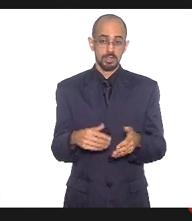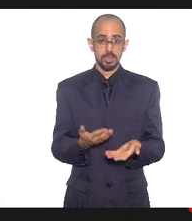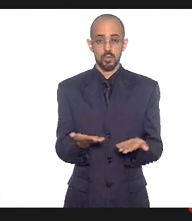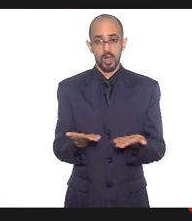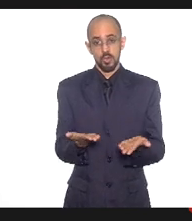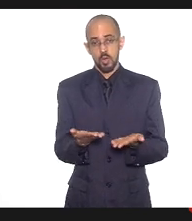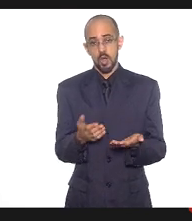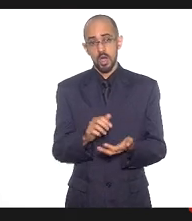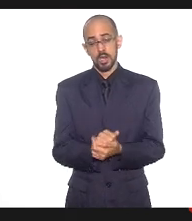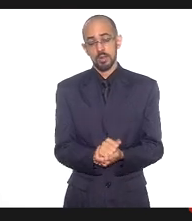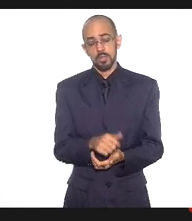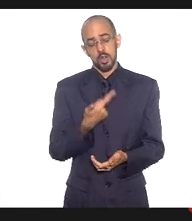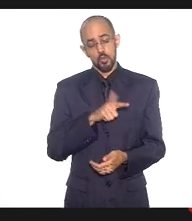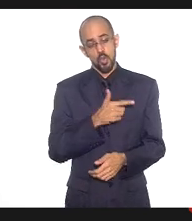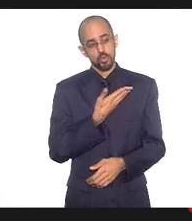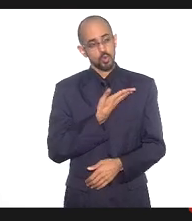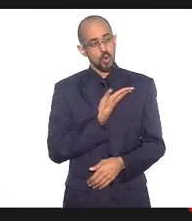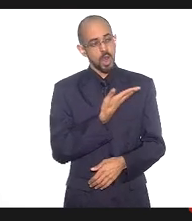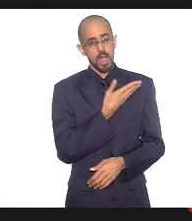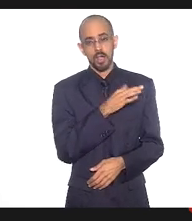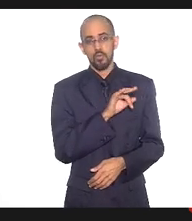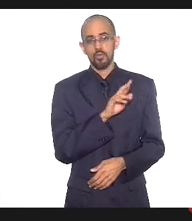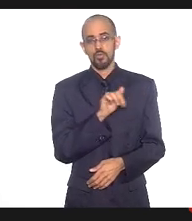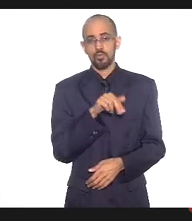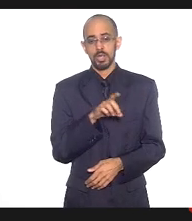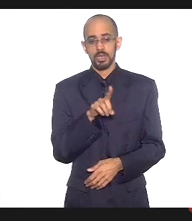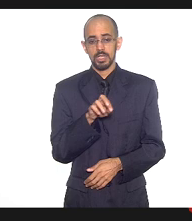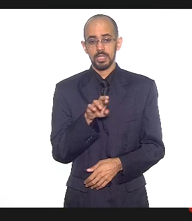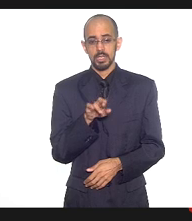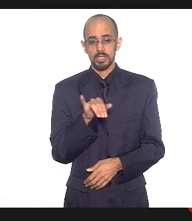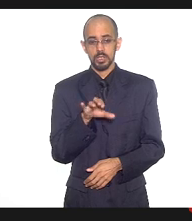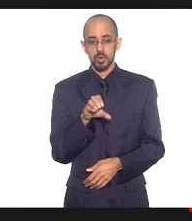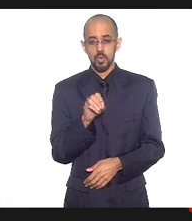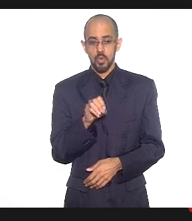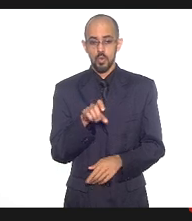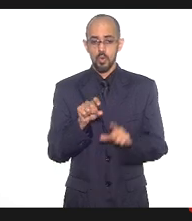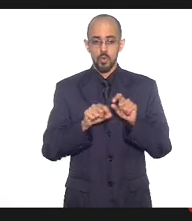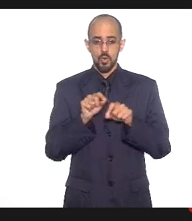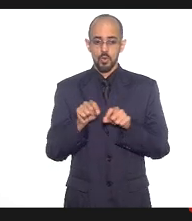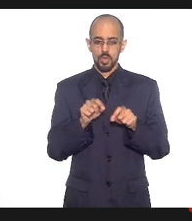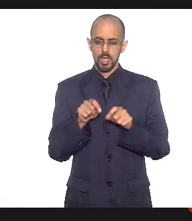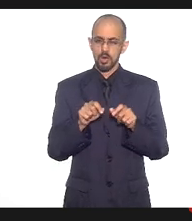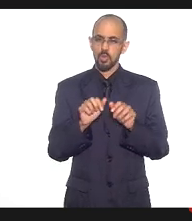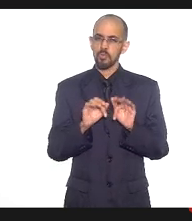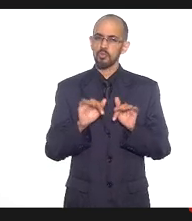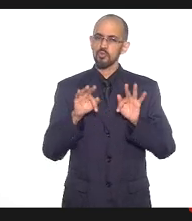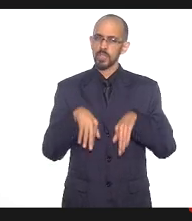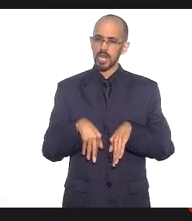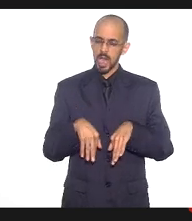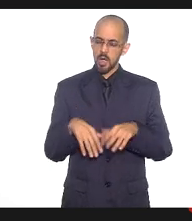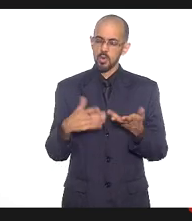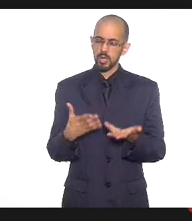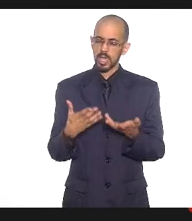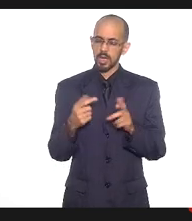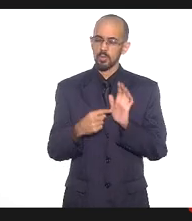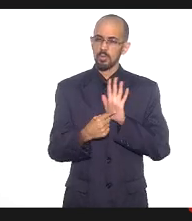ao meu outro colega, o Frederico Pereira, acho que como uma mensagem final, eu gostaria de